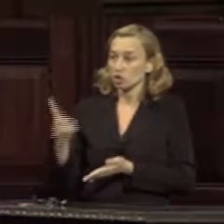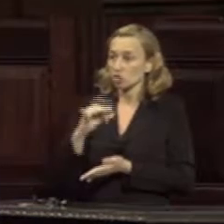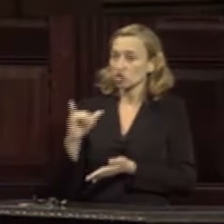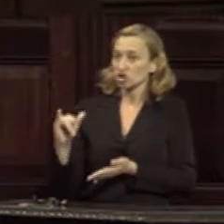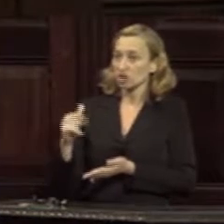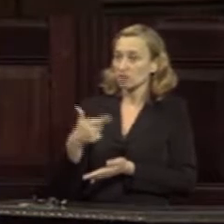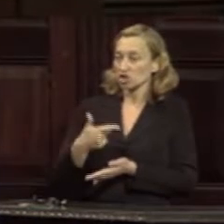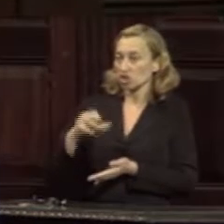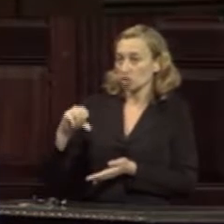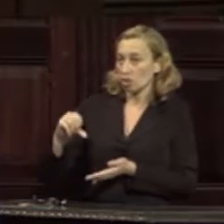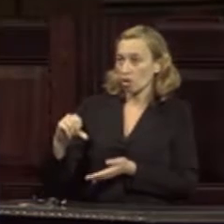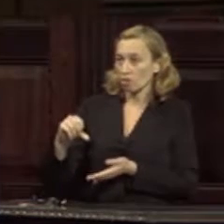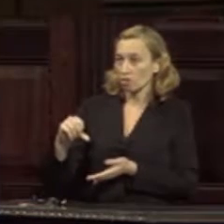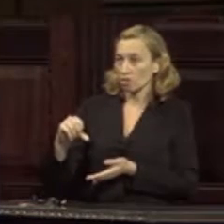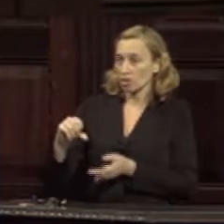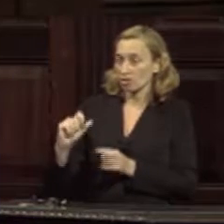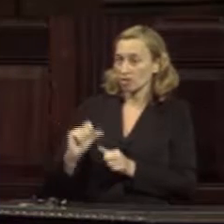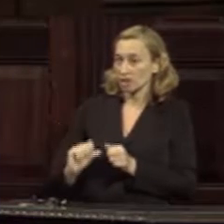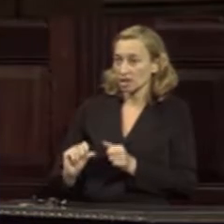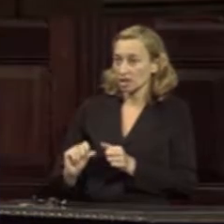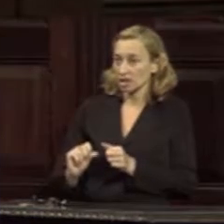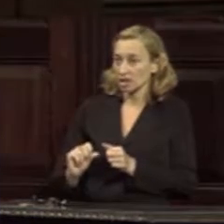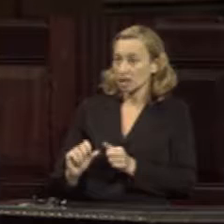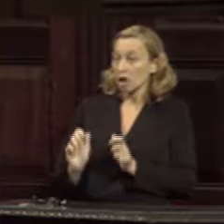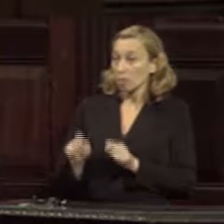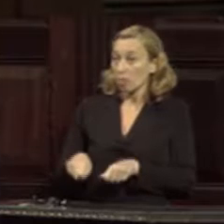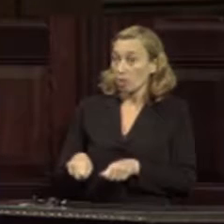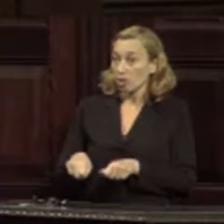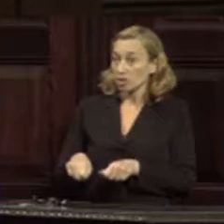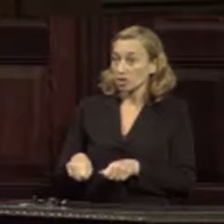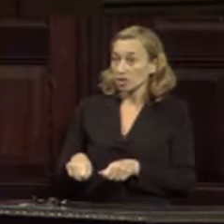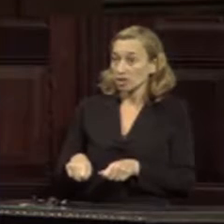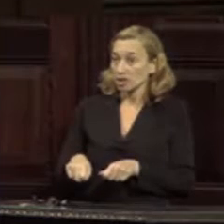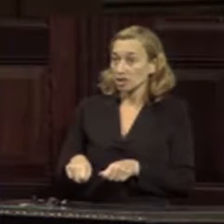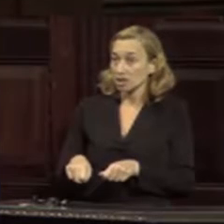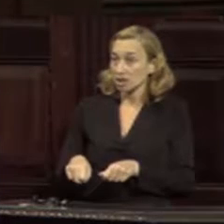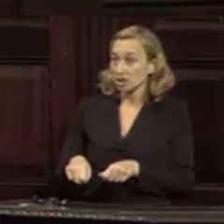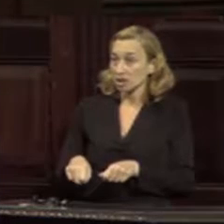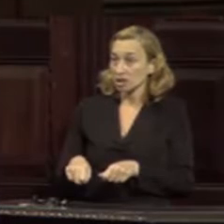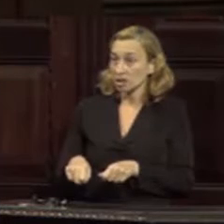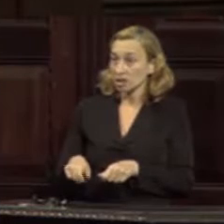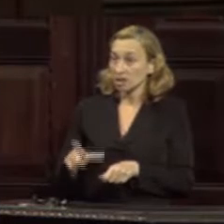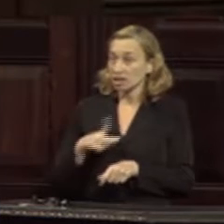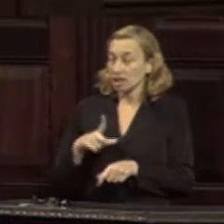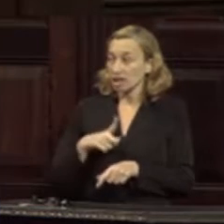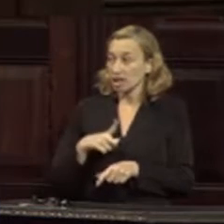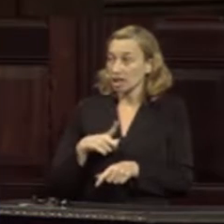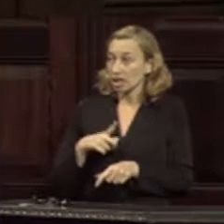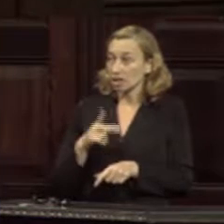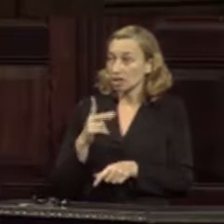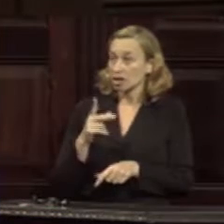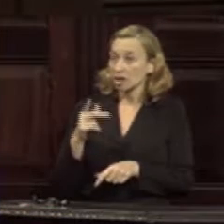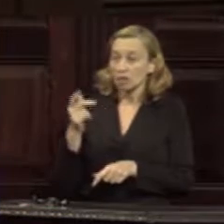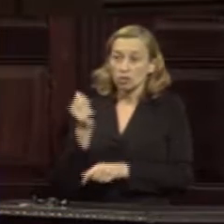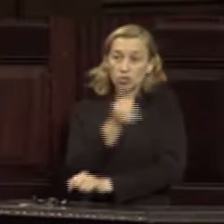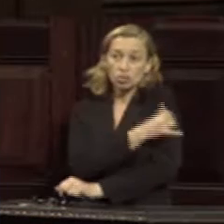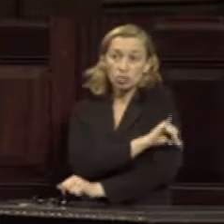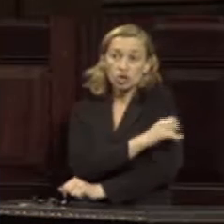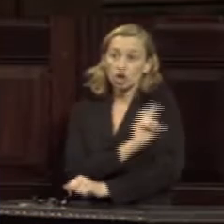29, que pode ter as suas atividades baseadas tanto aqui no Rio quanto em São Paulo,